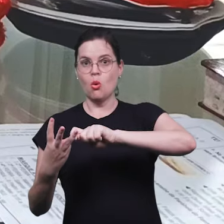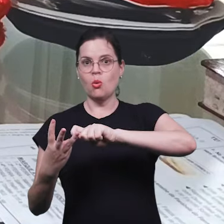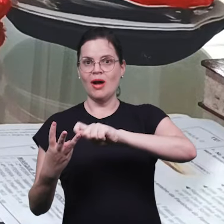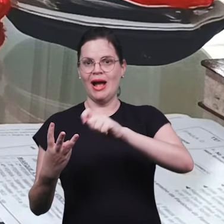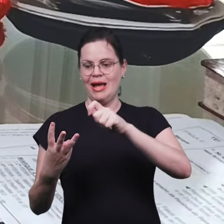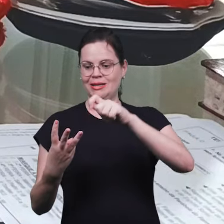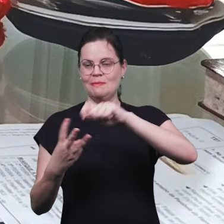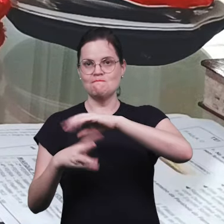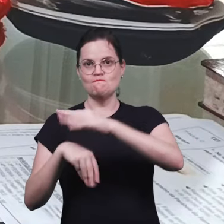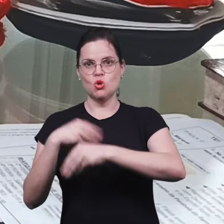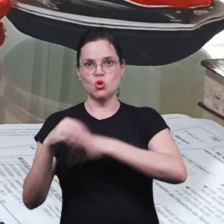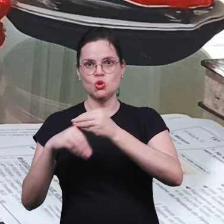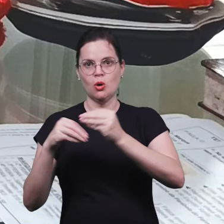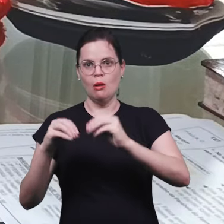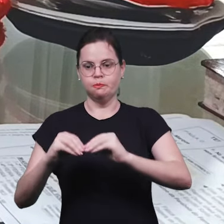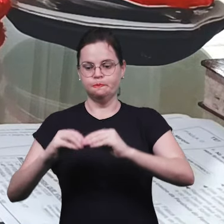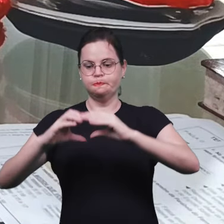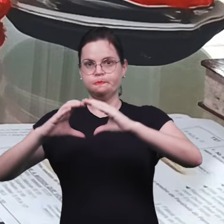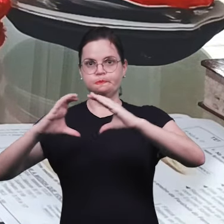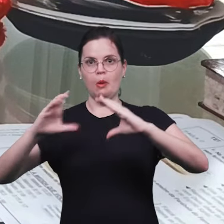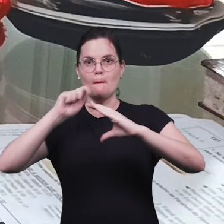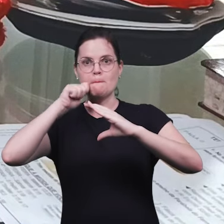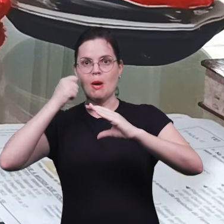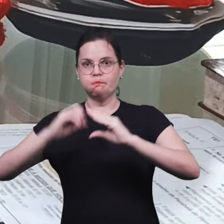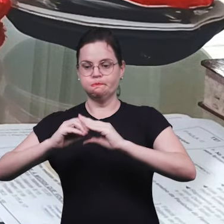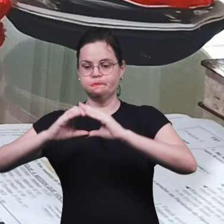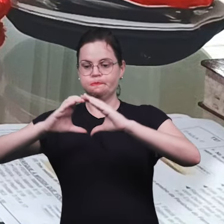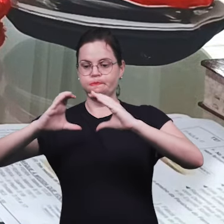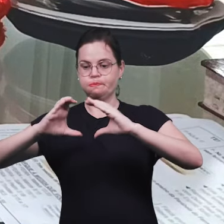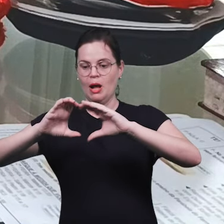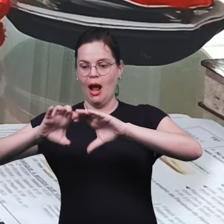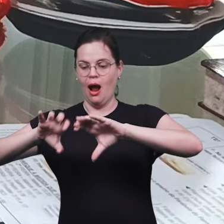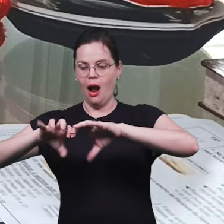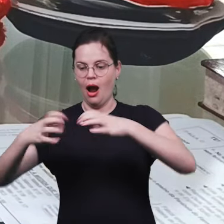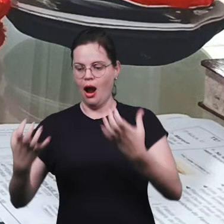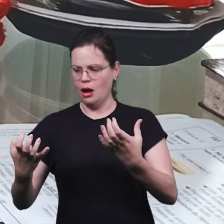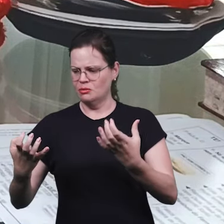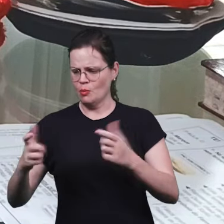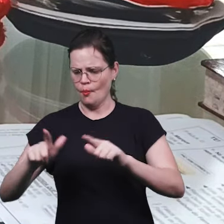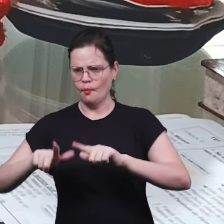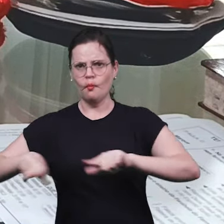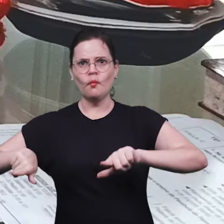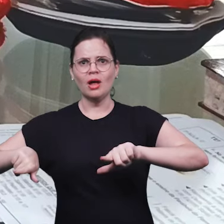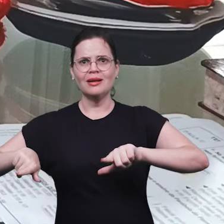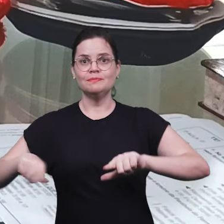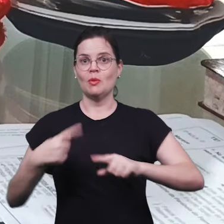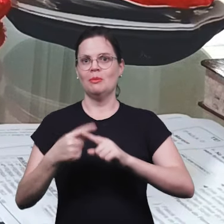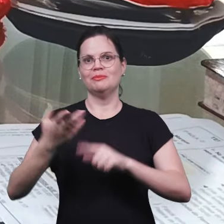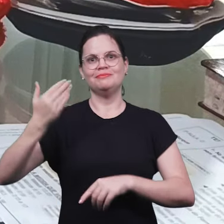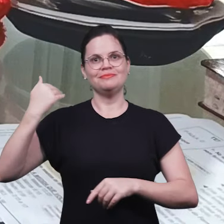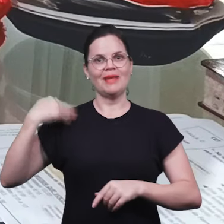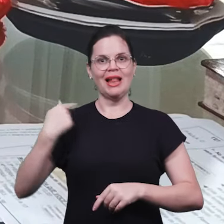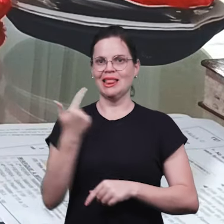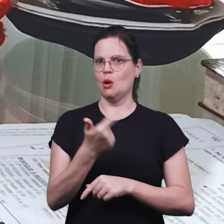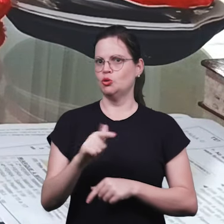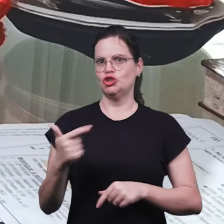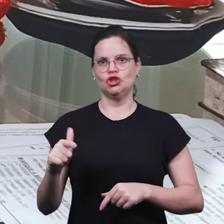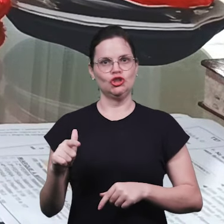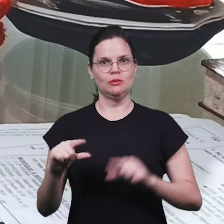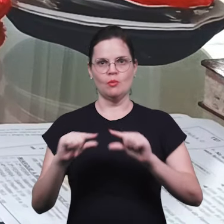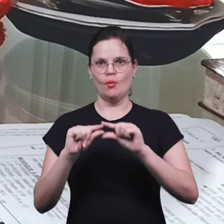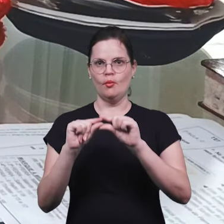assa, ele está vazio. O povo de Deus, antigamente, quando se fazia o pão, não usava fermento. Então o